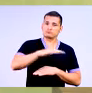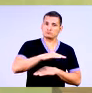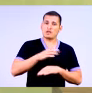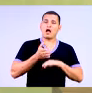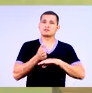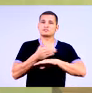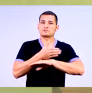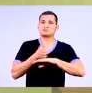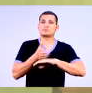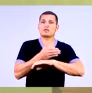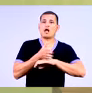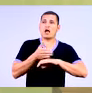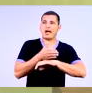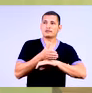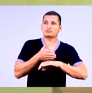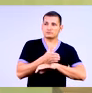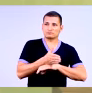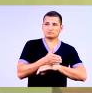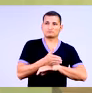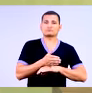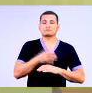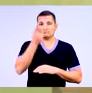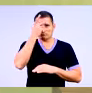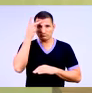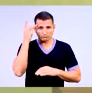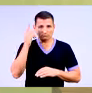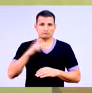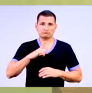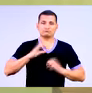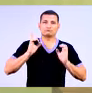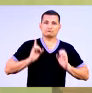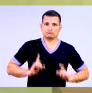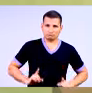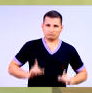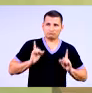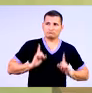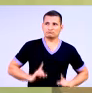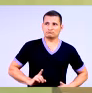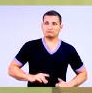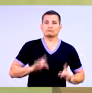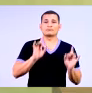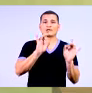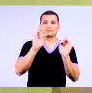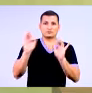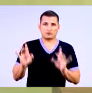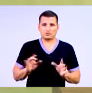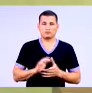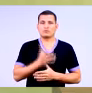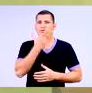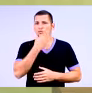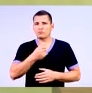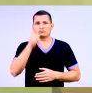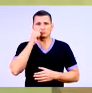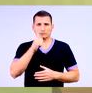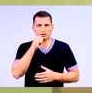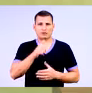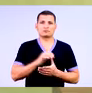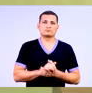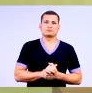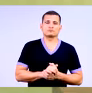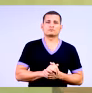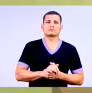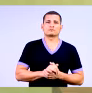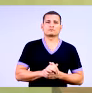todo um discurso sobre essa acessibilidade das pessoas portadoras de necessidade especial. O homem e a mulher, na trajetória